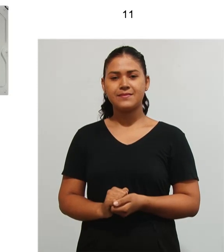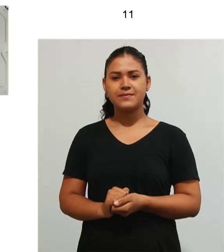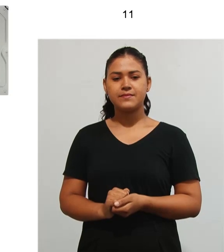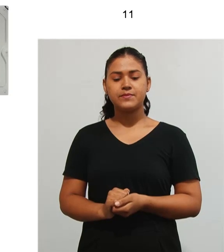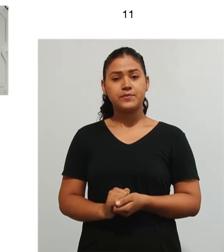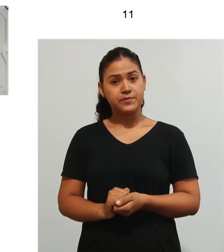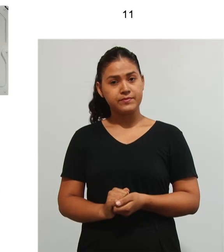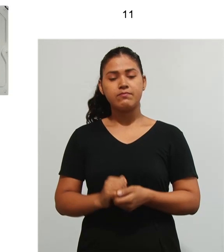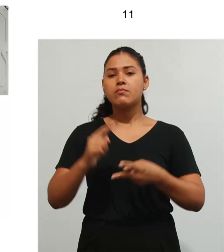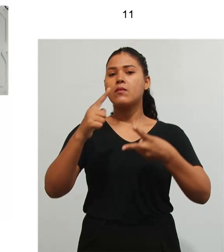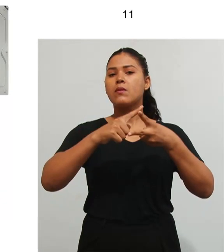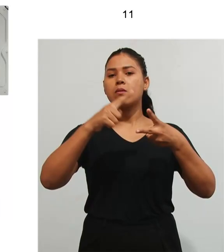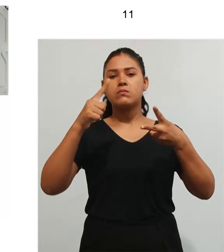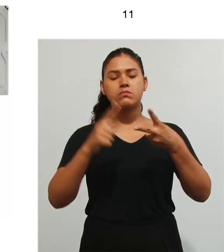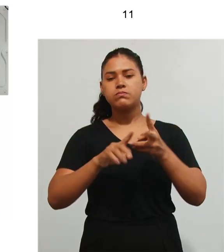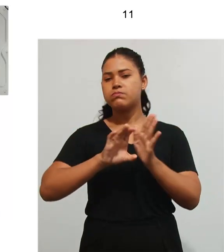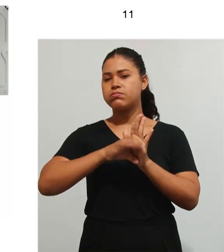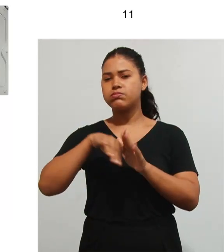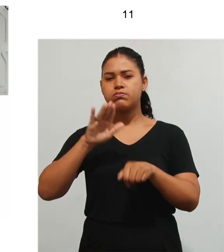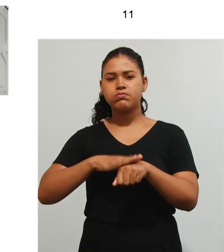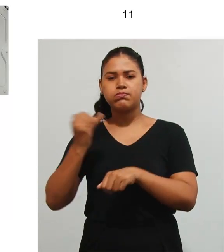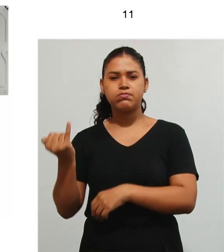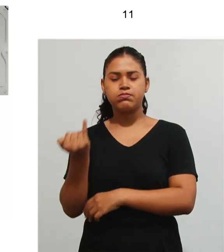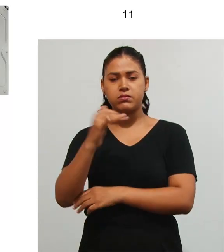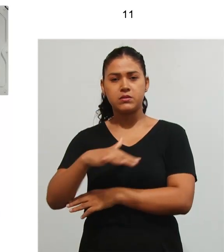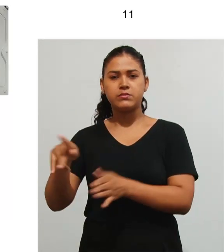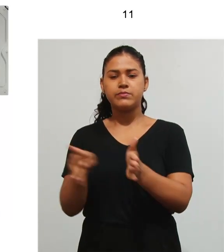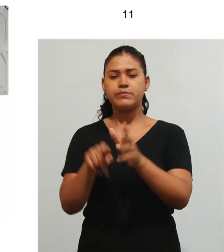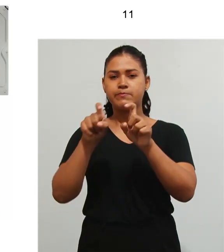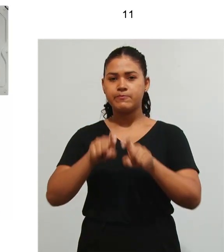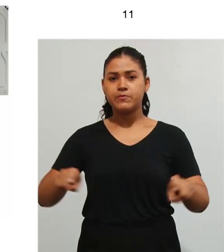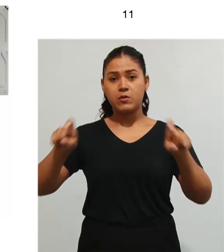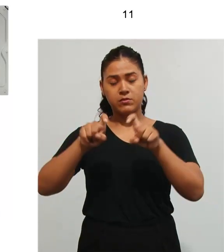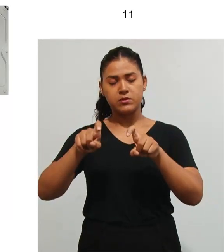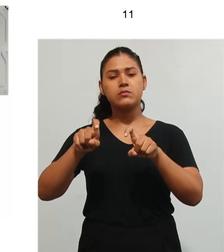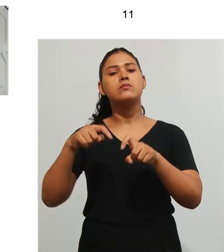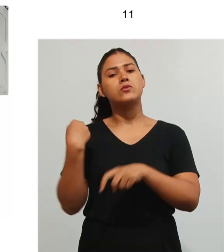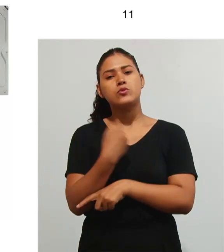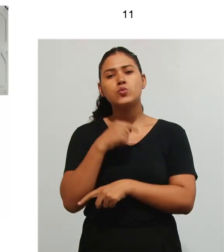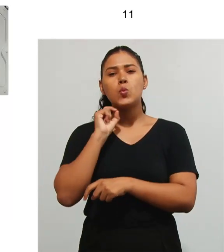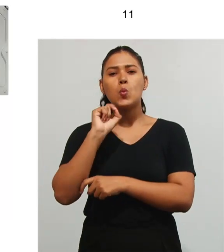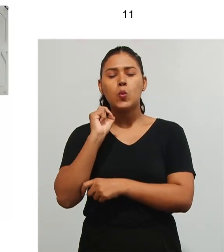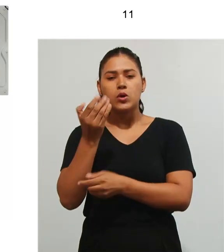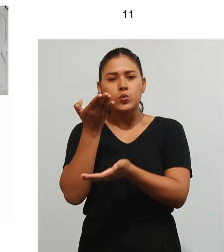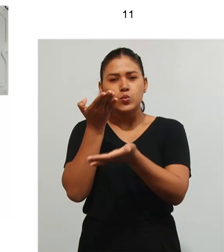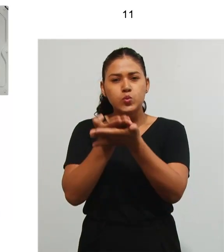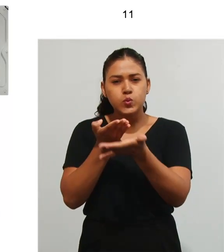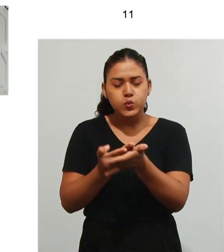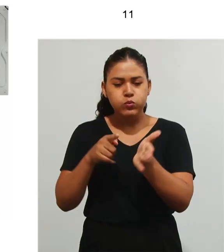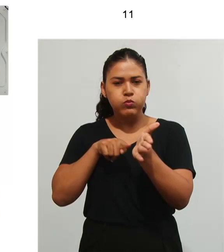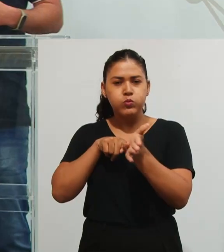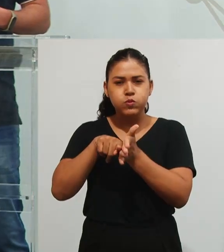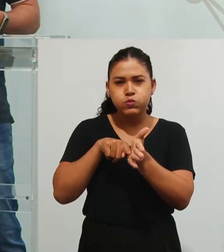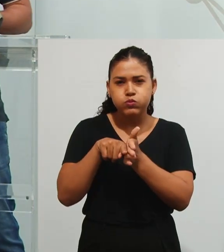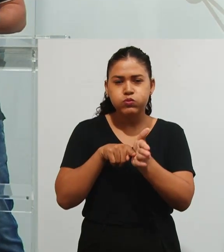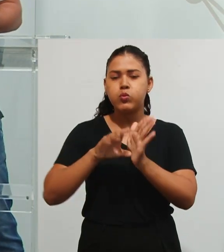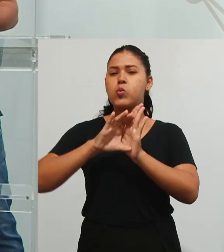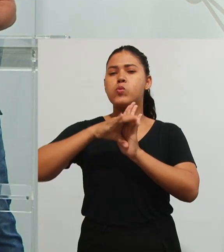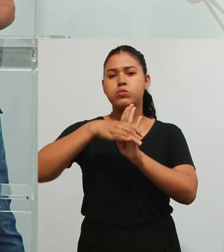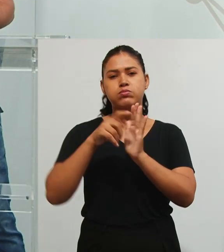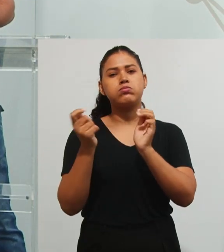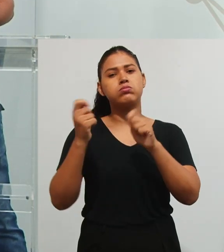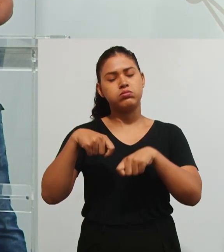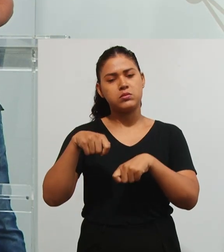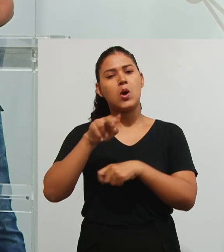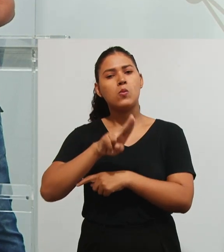2 conceitos muito importantes dentro da área de informática, e nós vamos fazer uso desses conceitos ao longo da